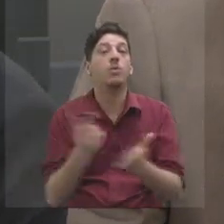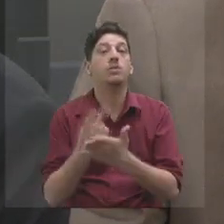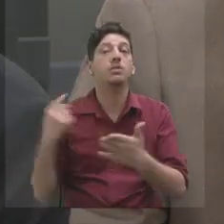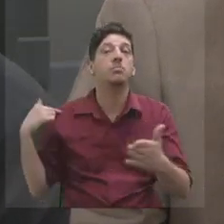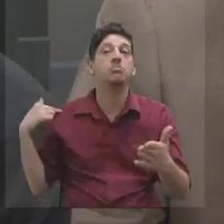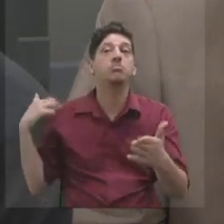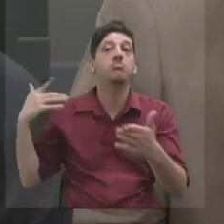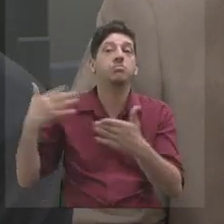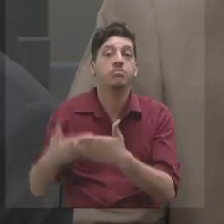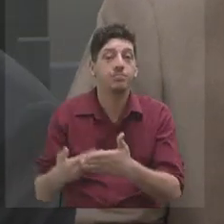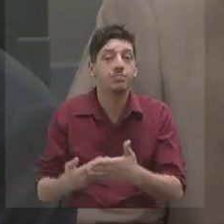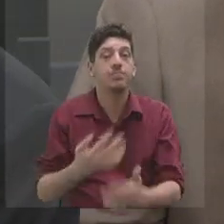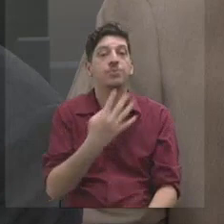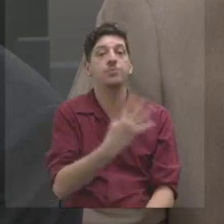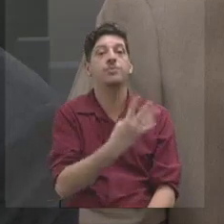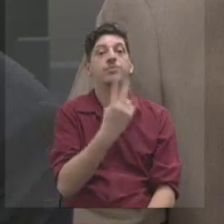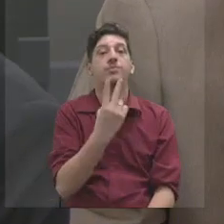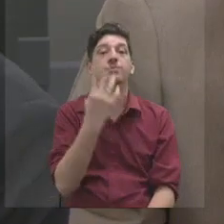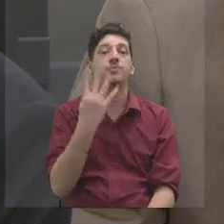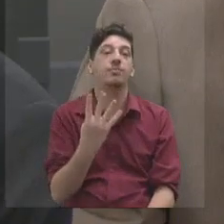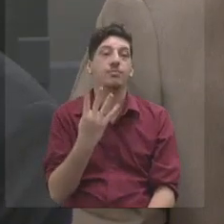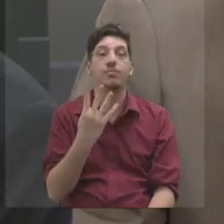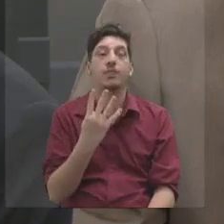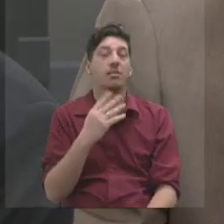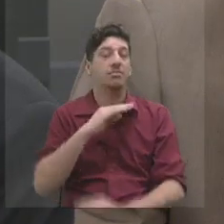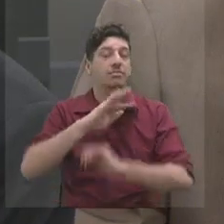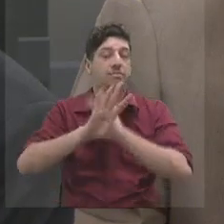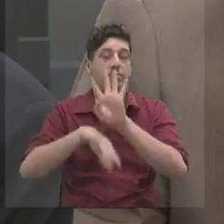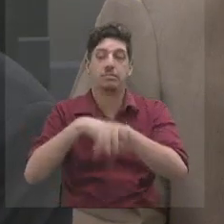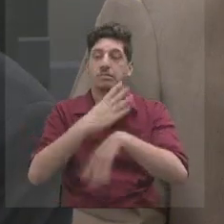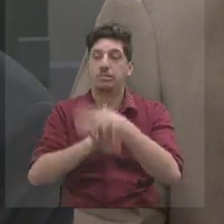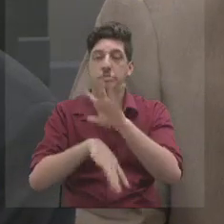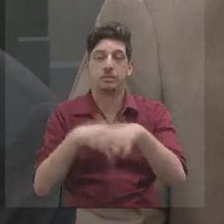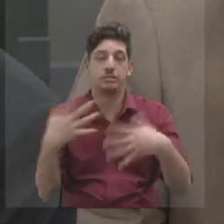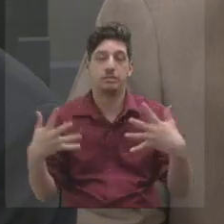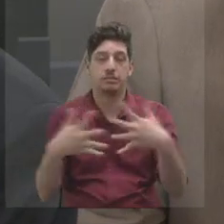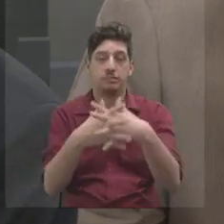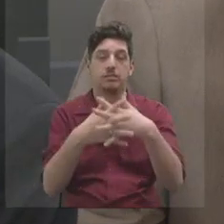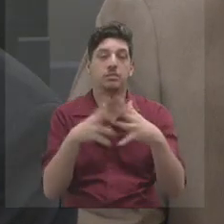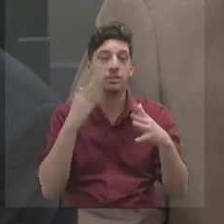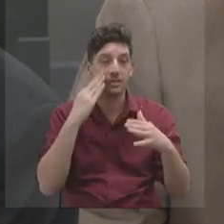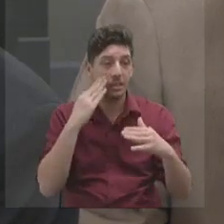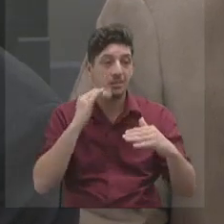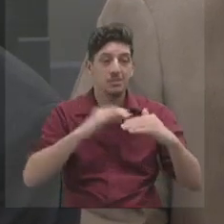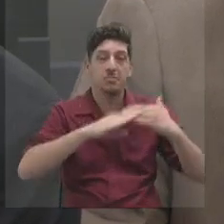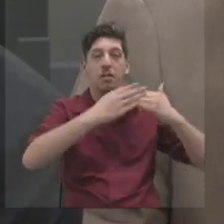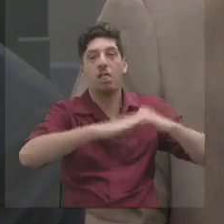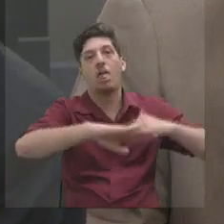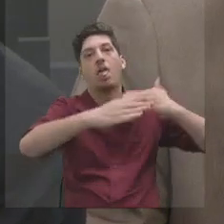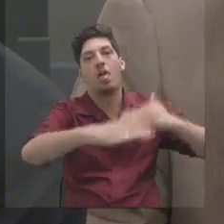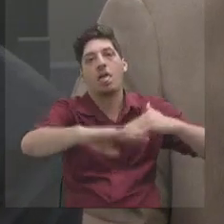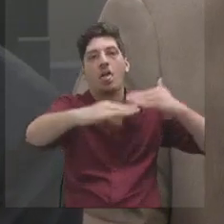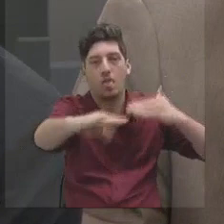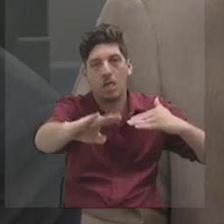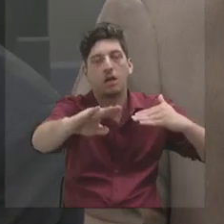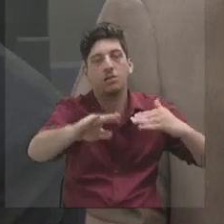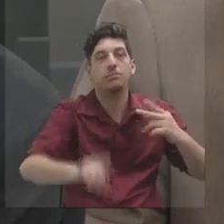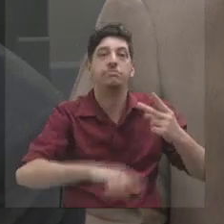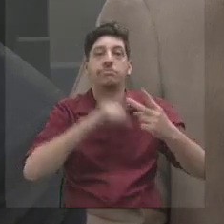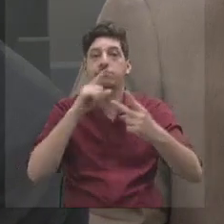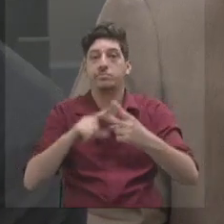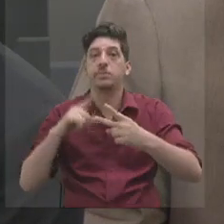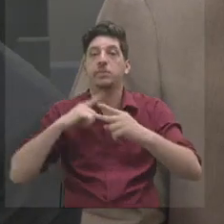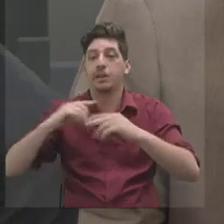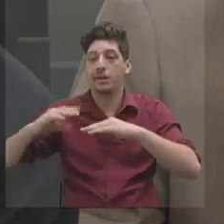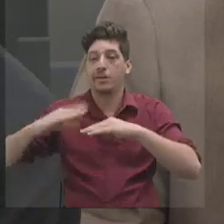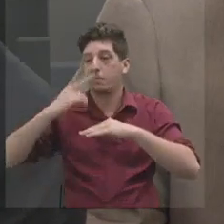há 424 ela virou um caos onde que não tem buraco tem aquela parte da estrada ali